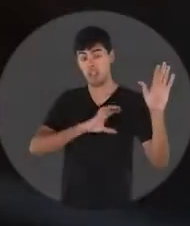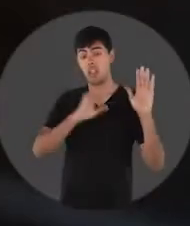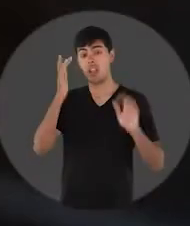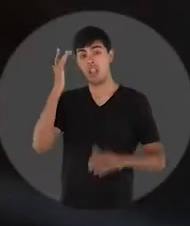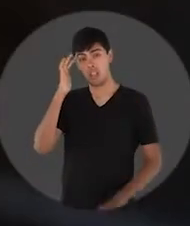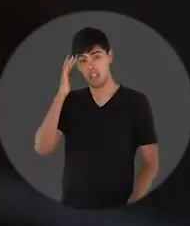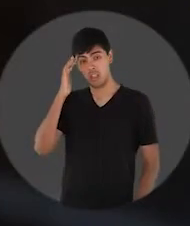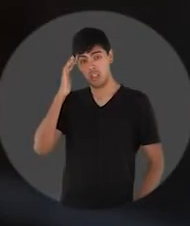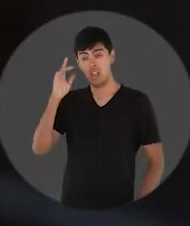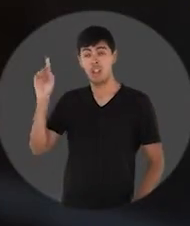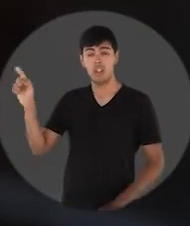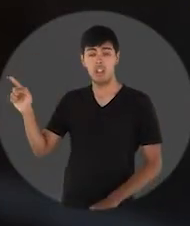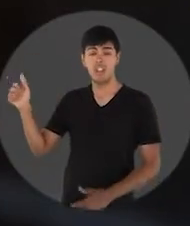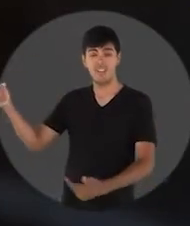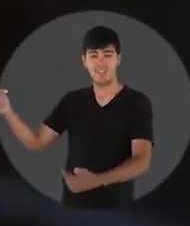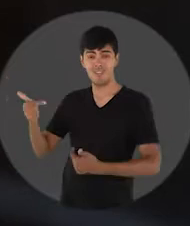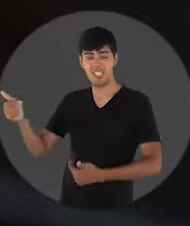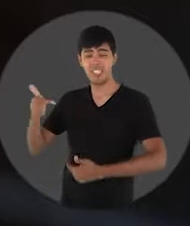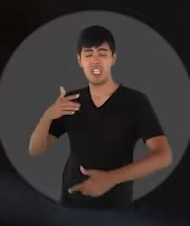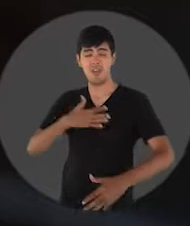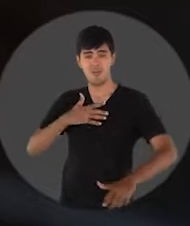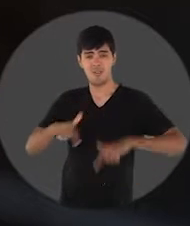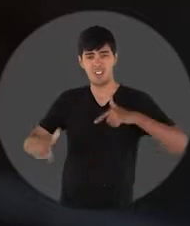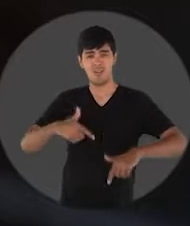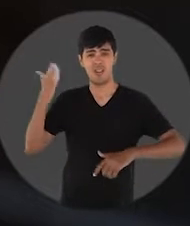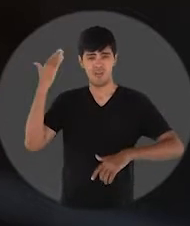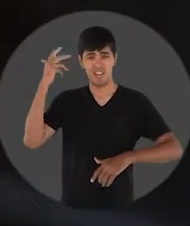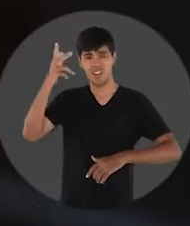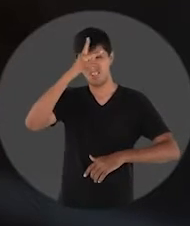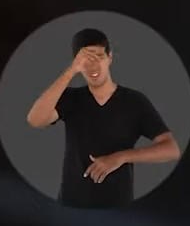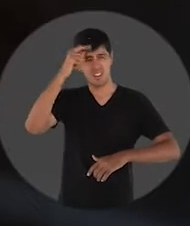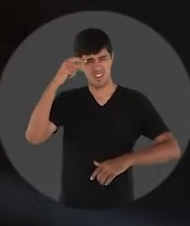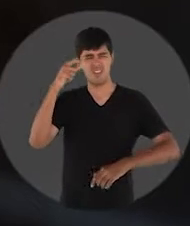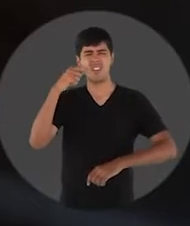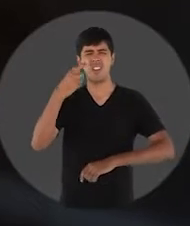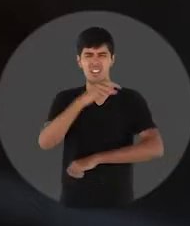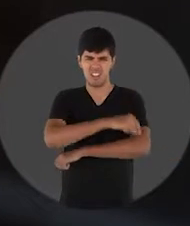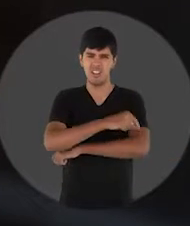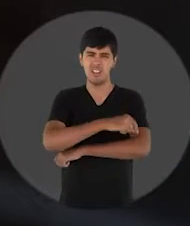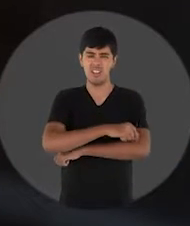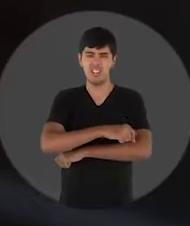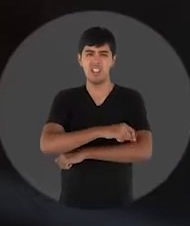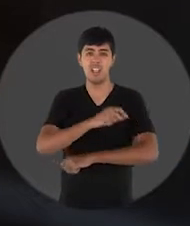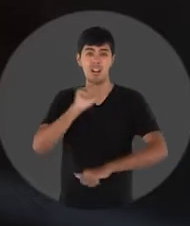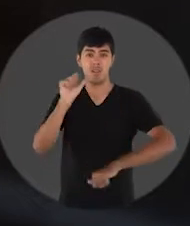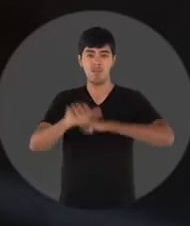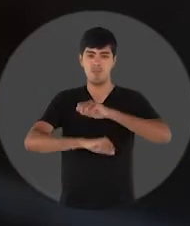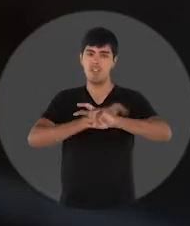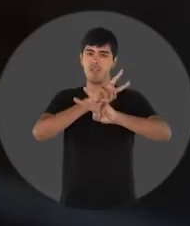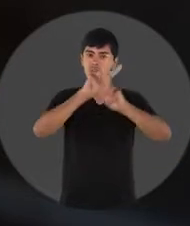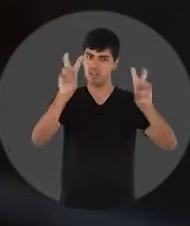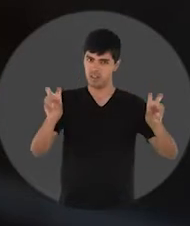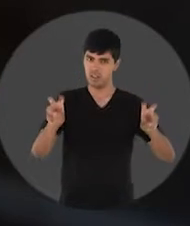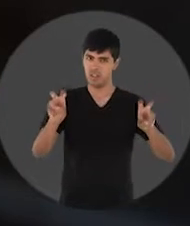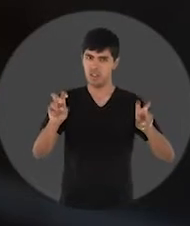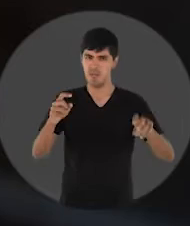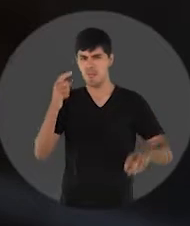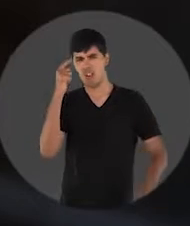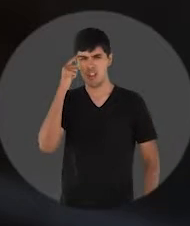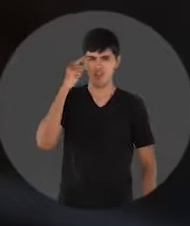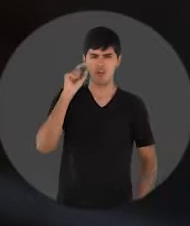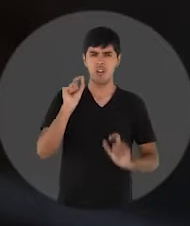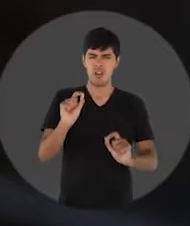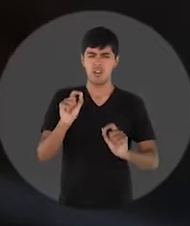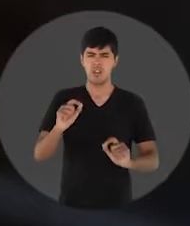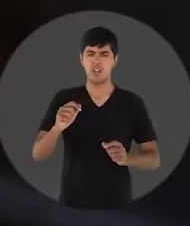Meus adversários acharam que a melhor maneira de desmerecer minhas ações como prefeita de Mossoró era mudar o foco,